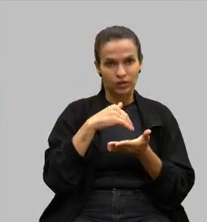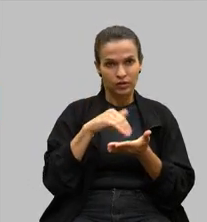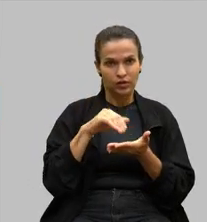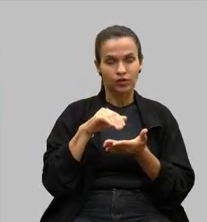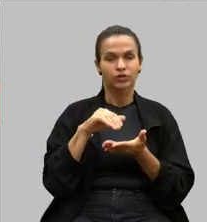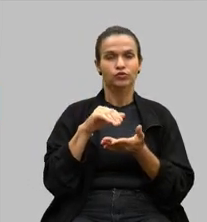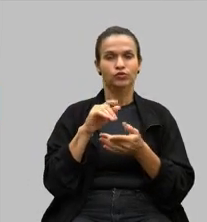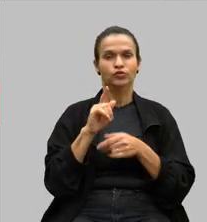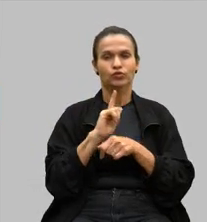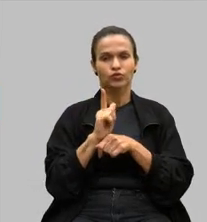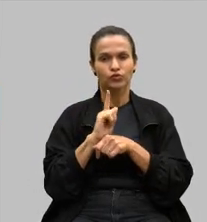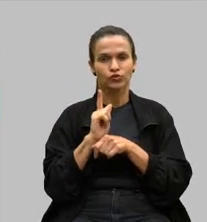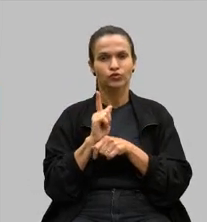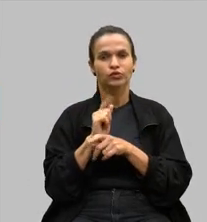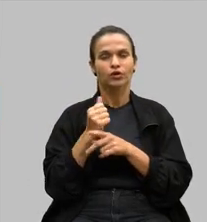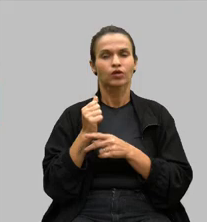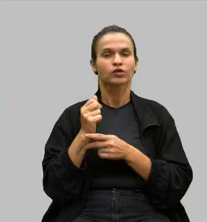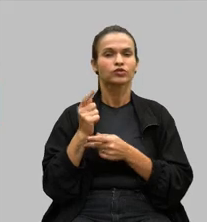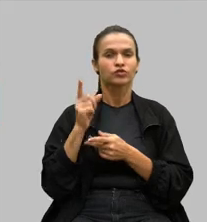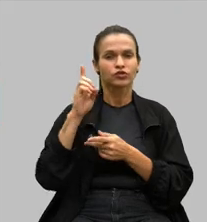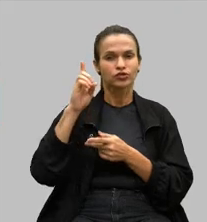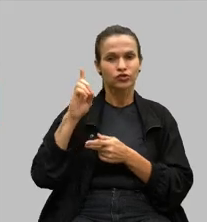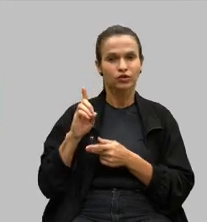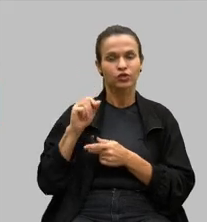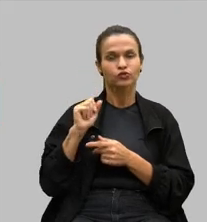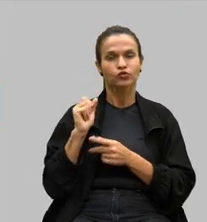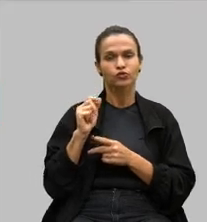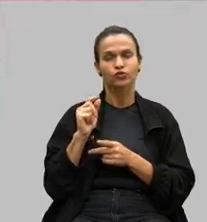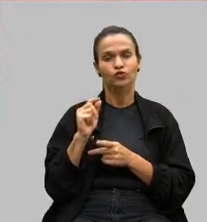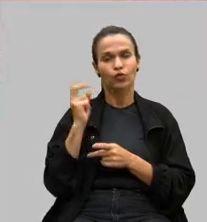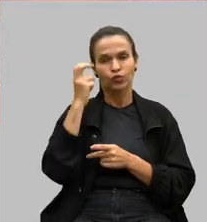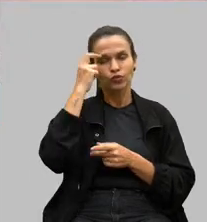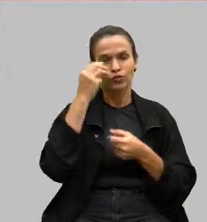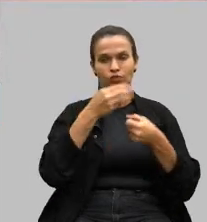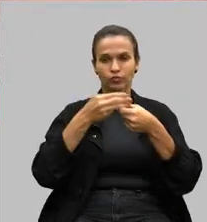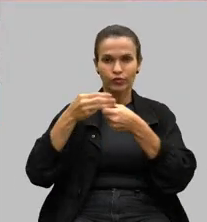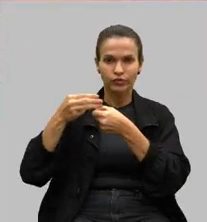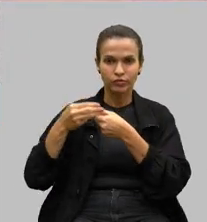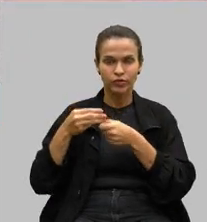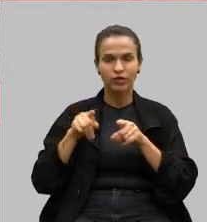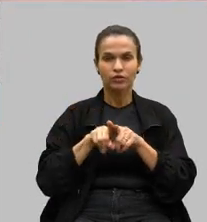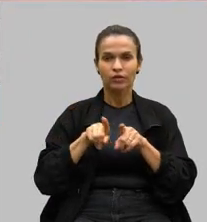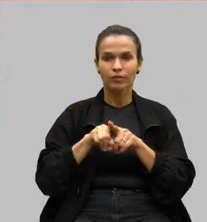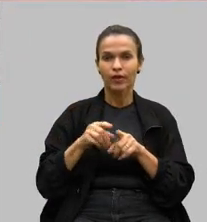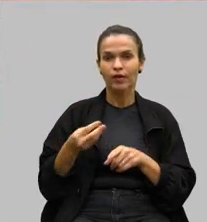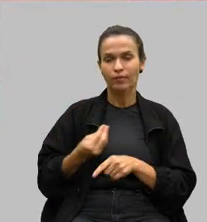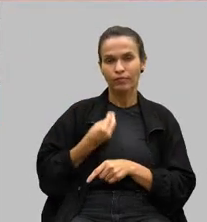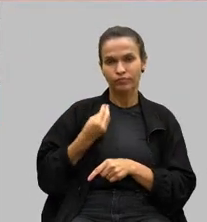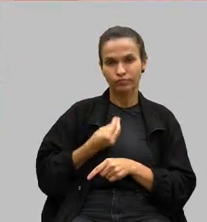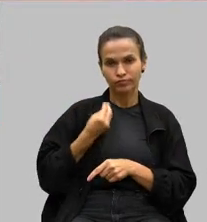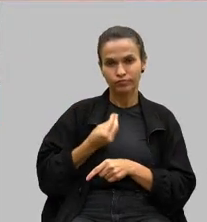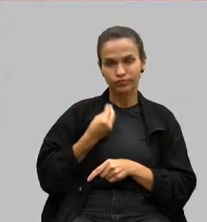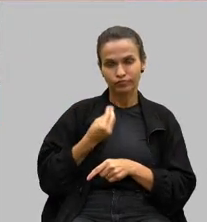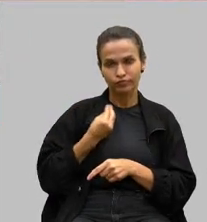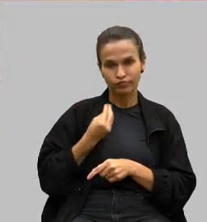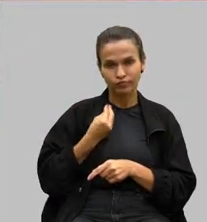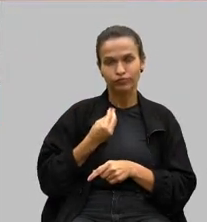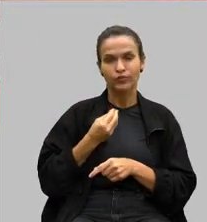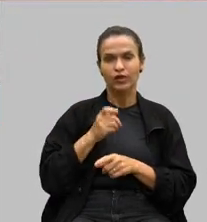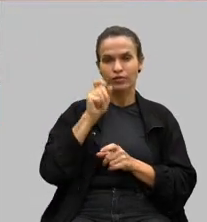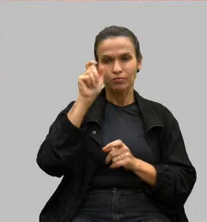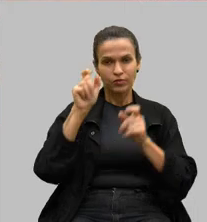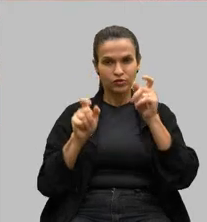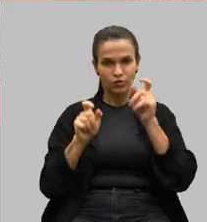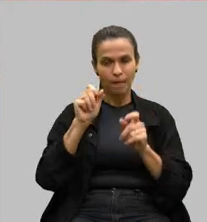dirigentes de cultura dos Municípios mas também com a participação dos fazedores de Cultura para que as pessoas